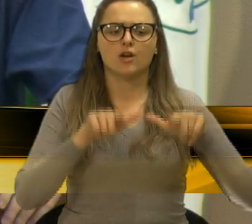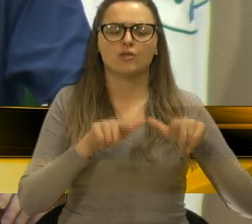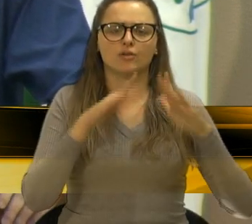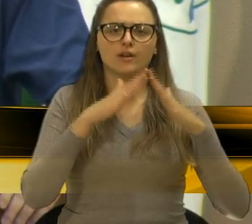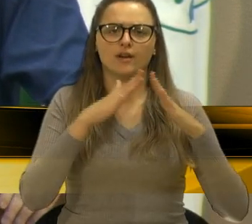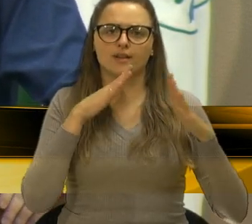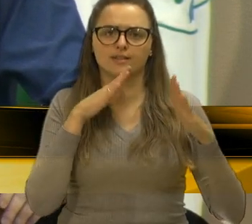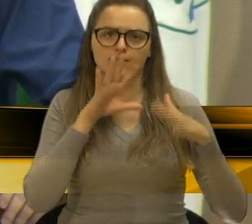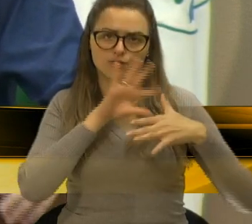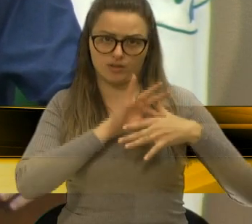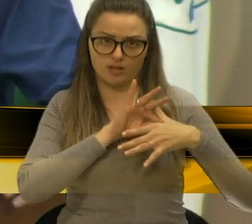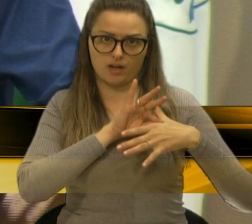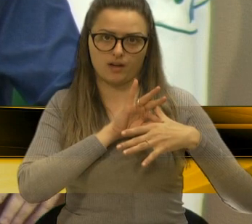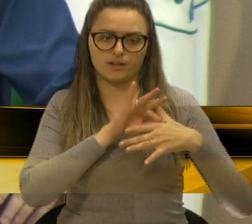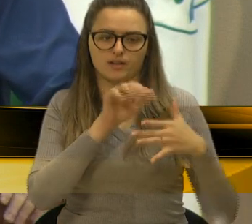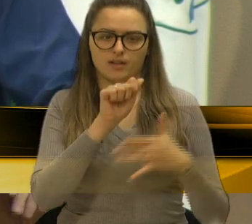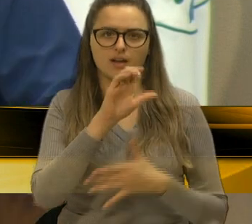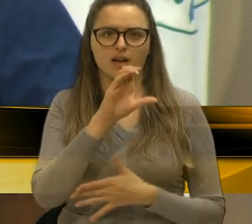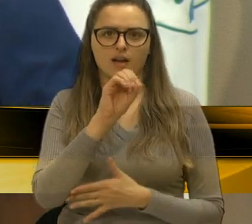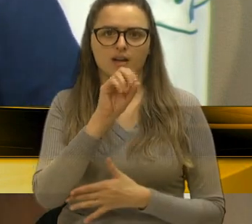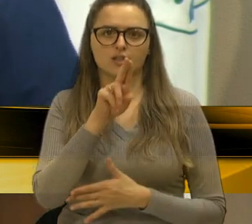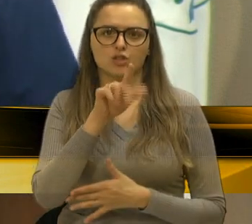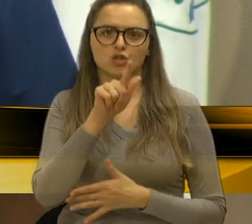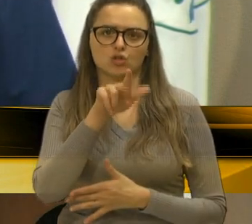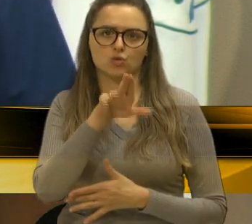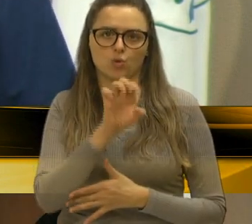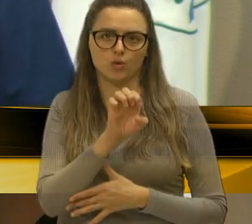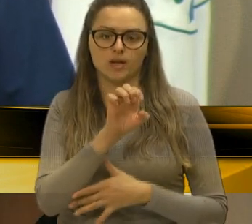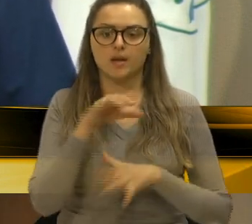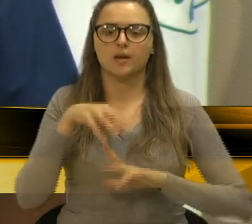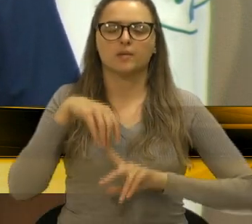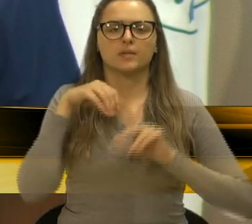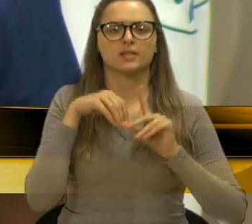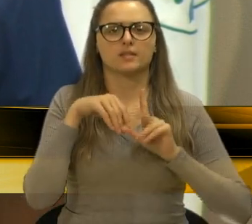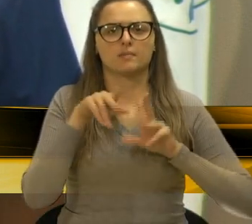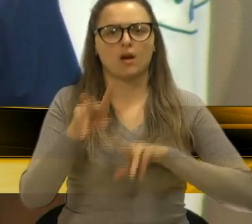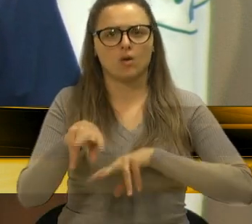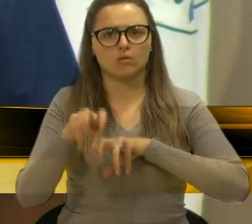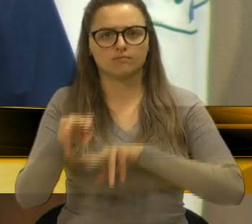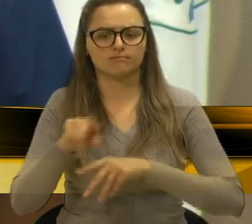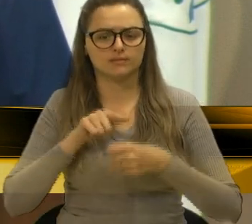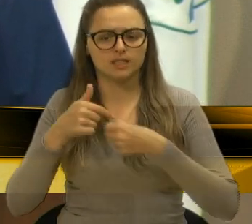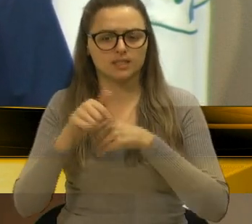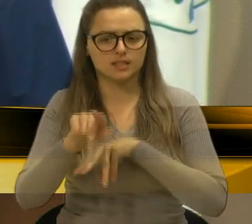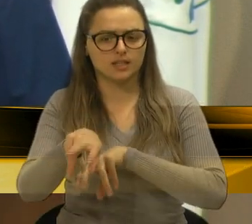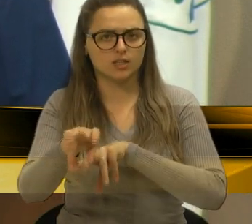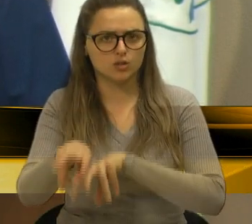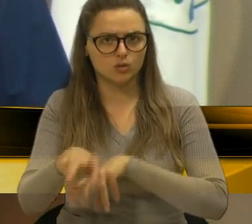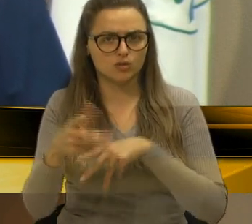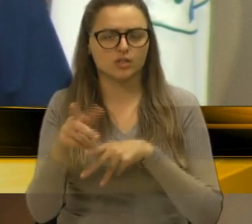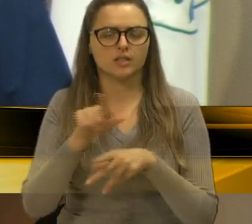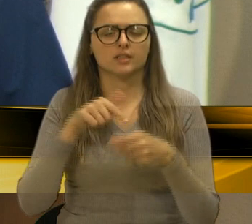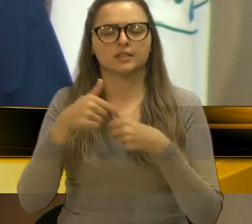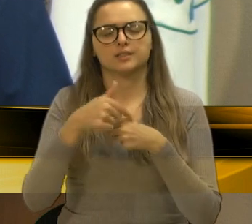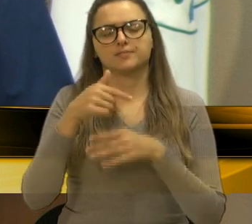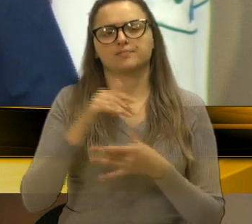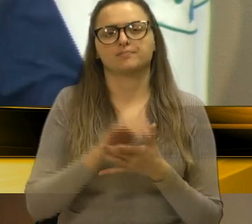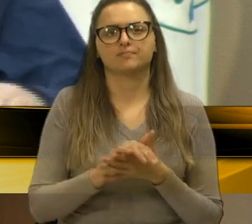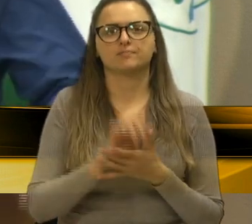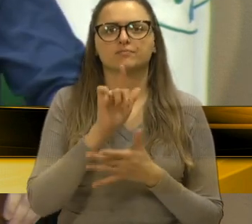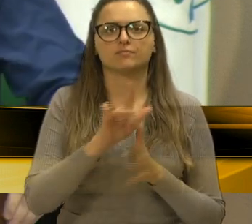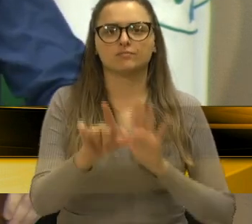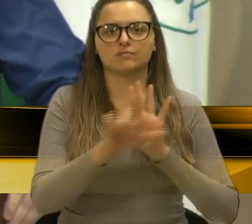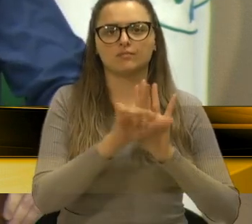mercados, principalmente no interior do estado do Rio Grande do Sul. Esta essa portaria foi apelidada